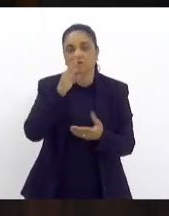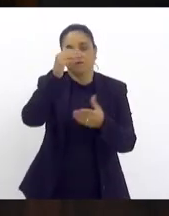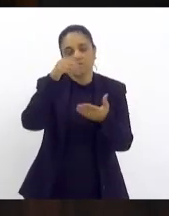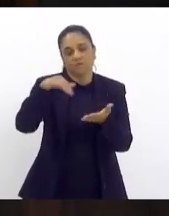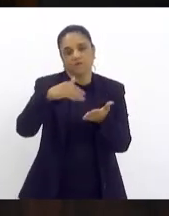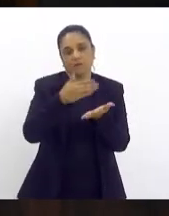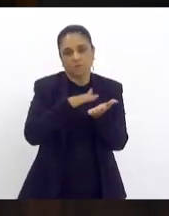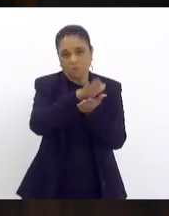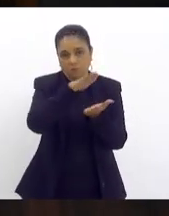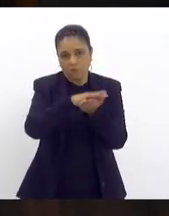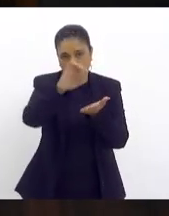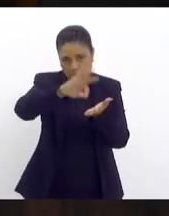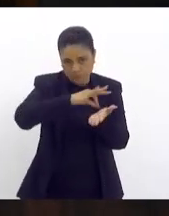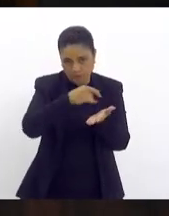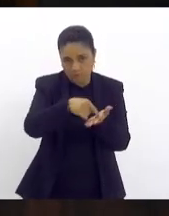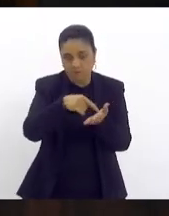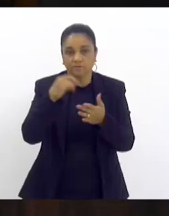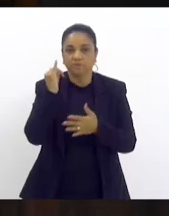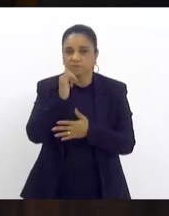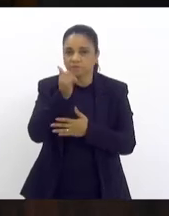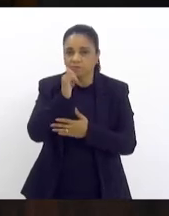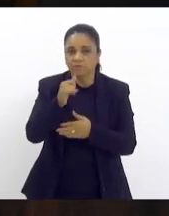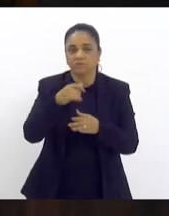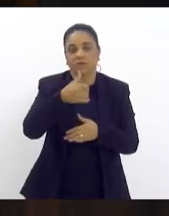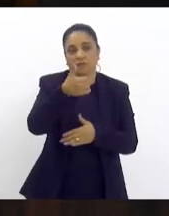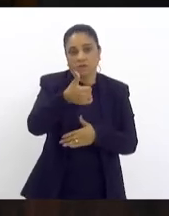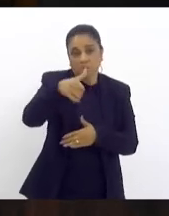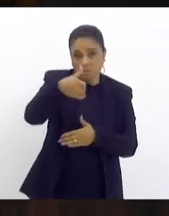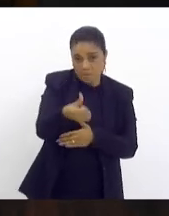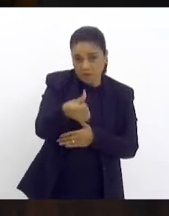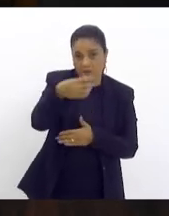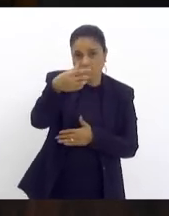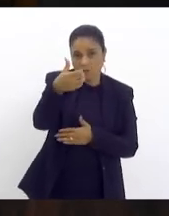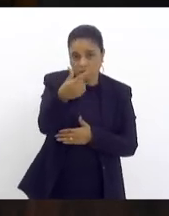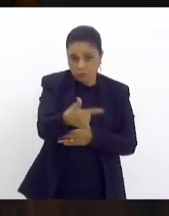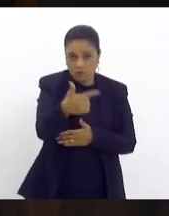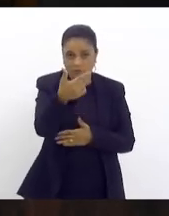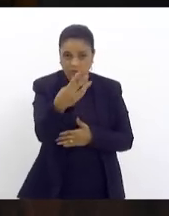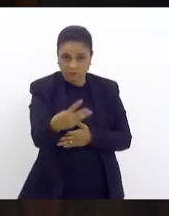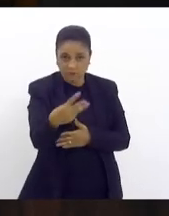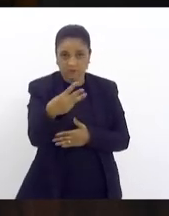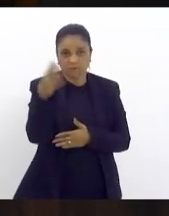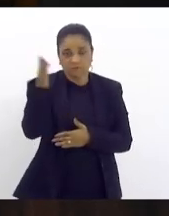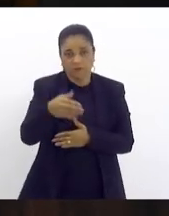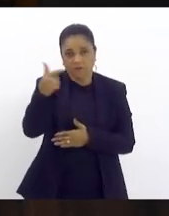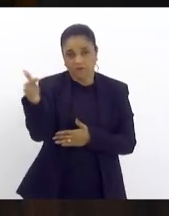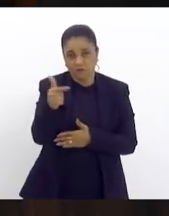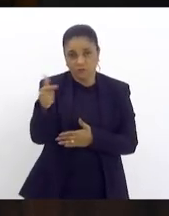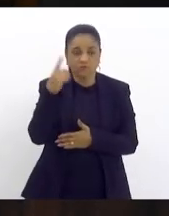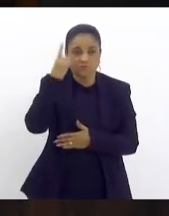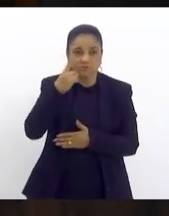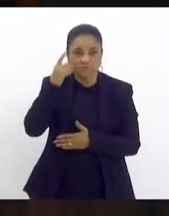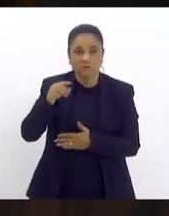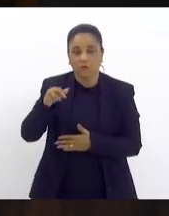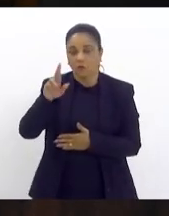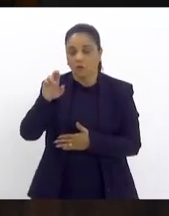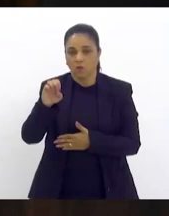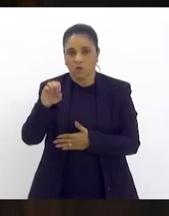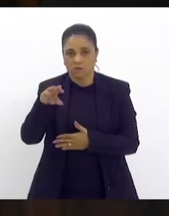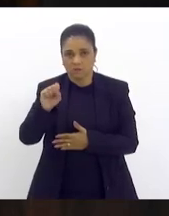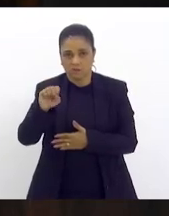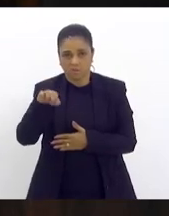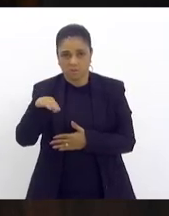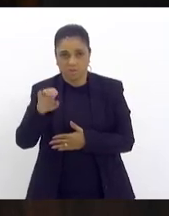a publicação a não ser indicação Legislativa número 623 de 2022 de alta Deputado Rosemeire Reis que